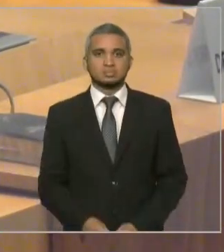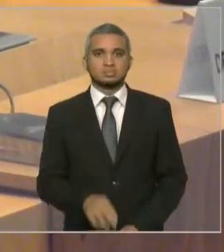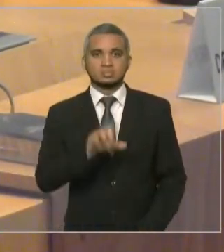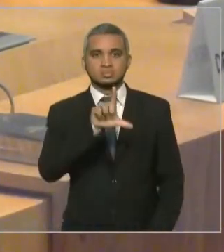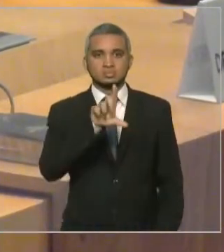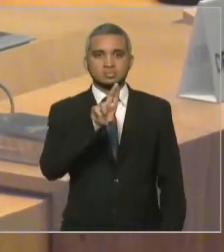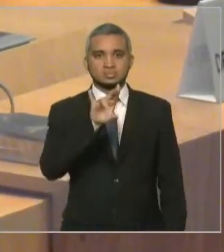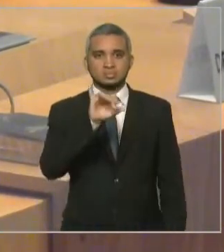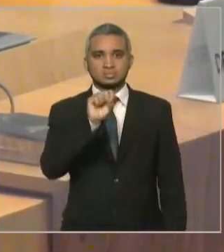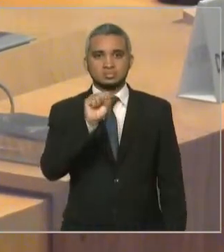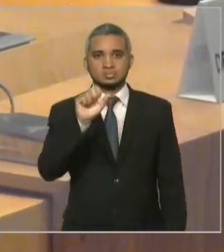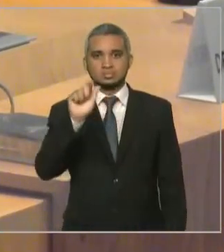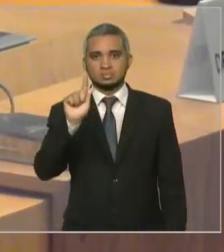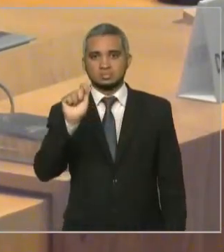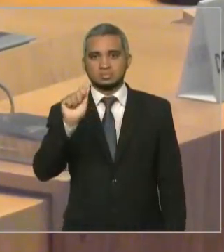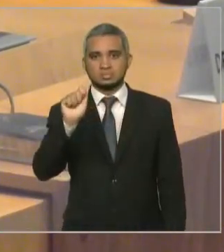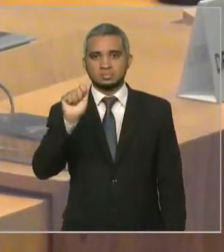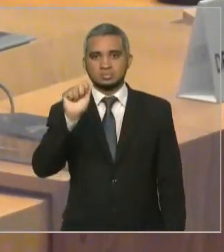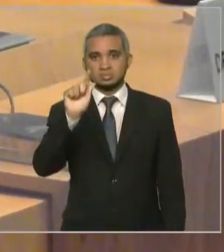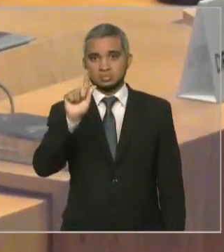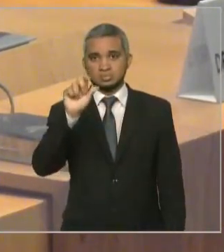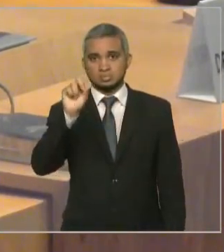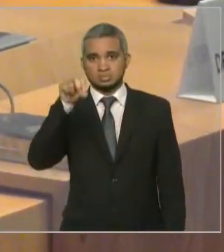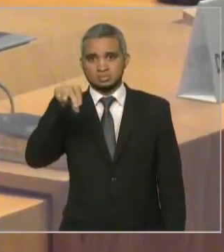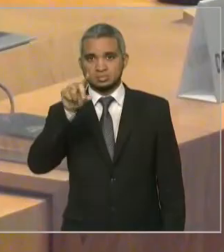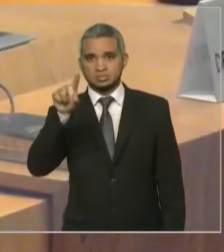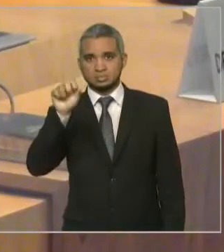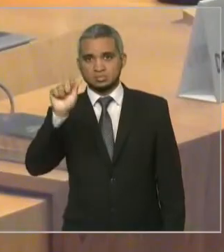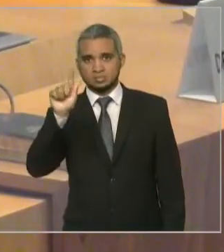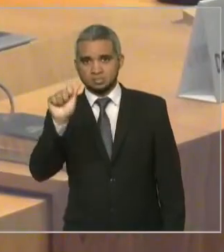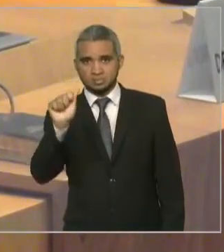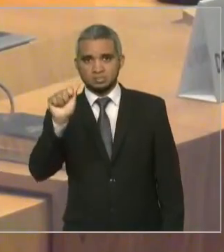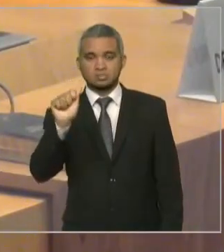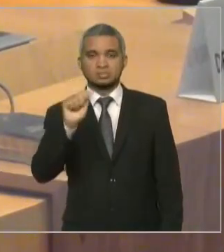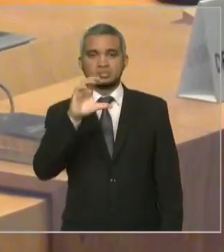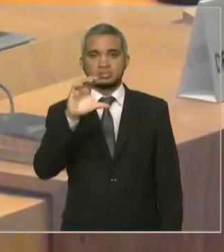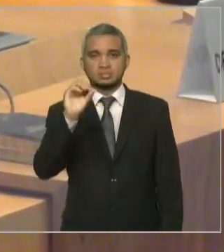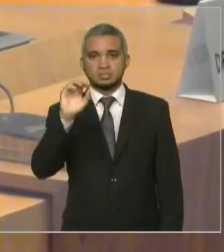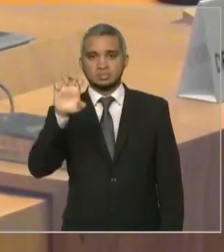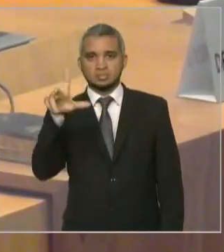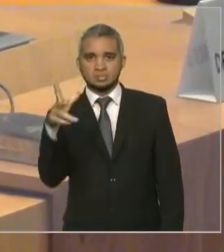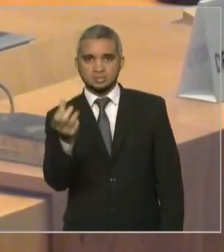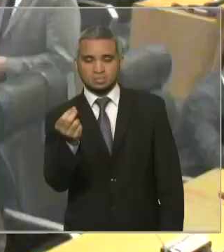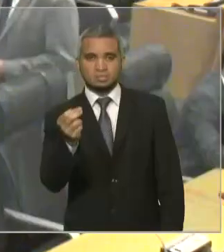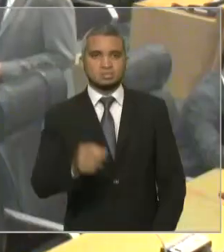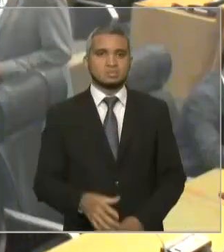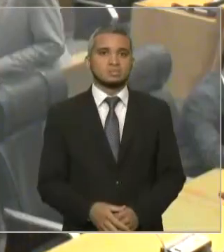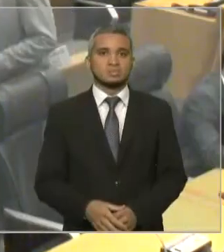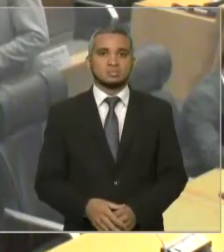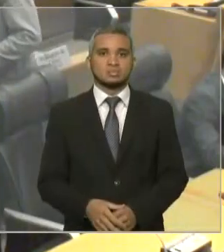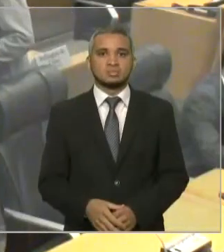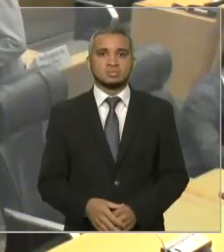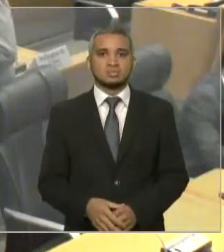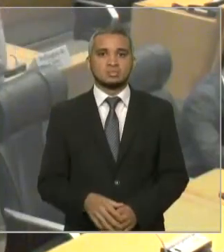Luiz Gonzaga Martins Coelho, Procurador-Geral de Justiça.